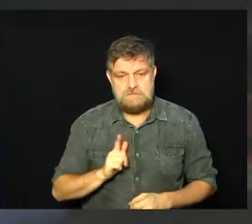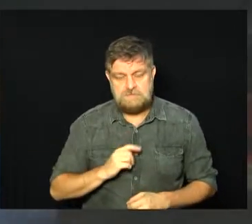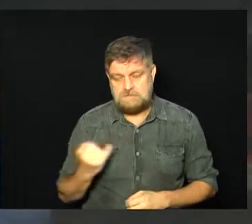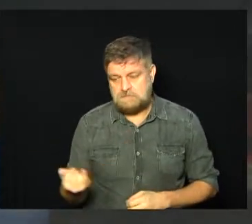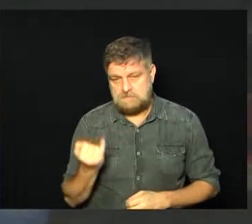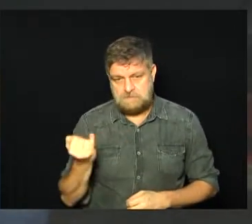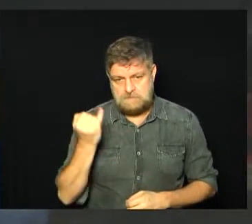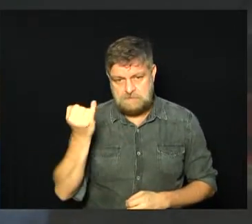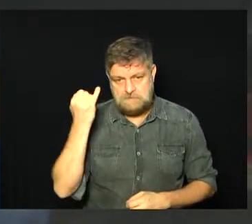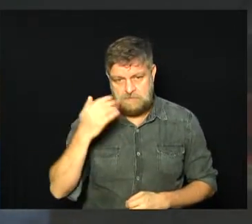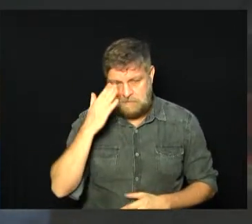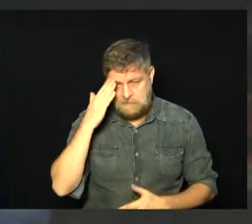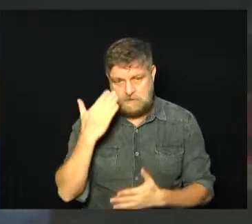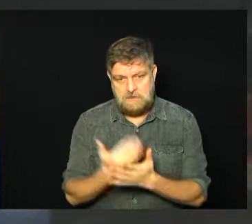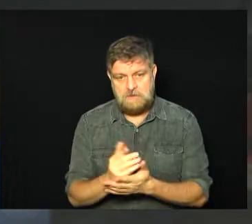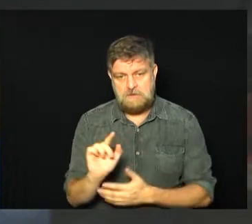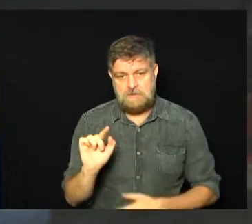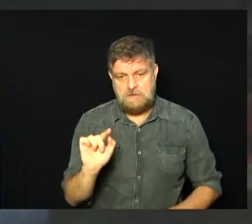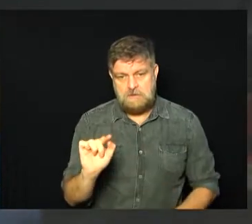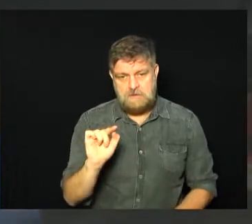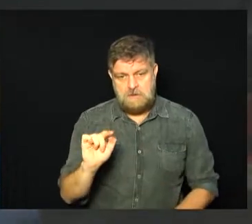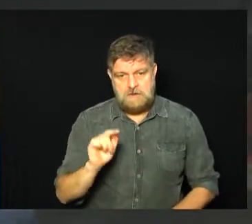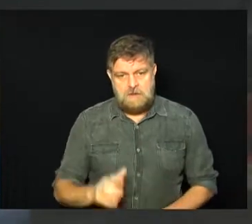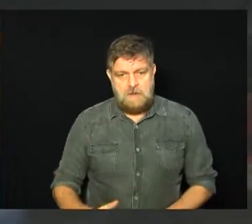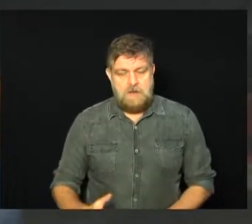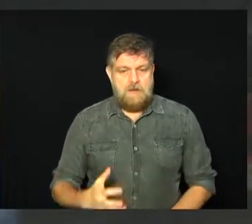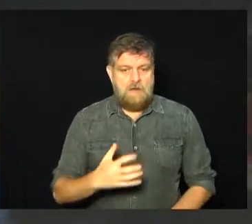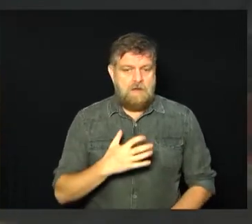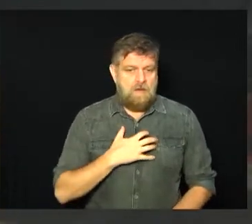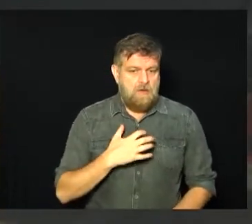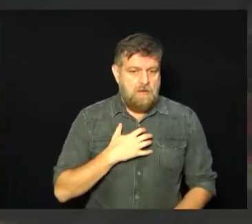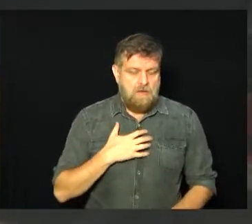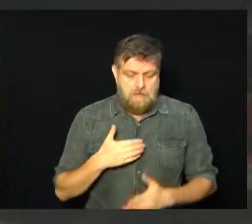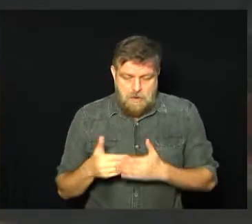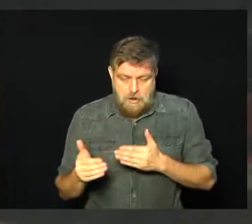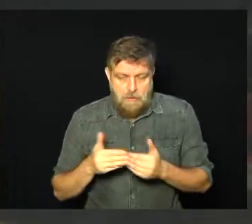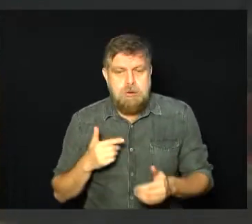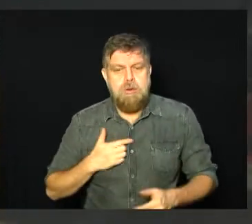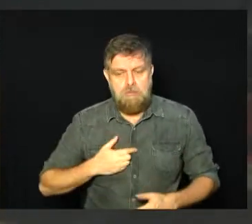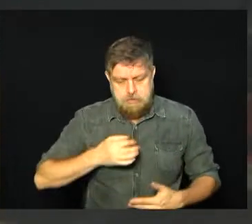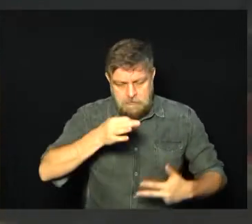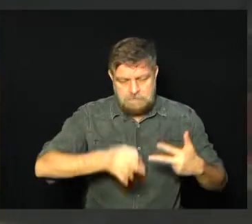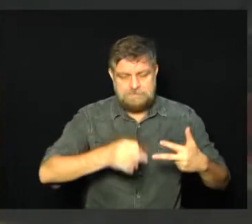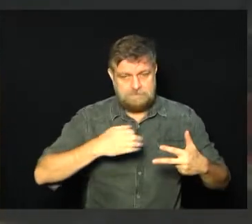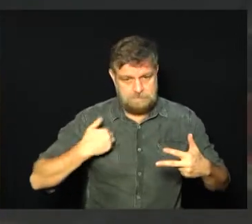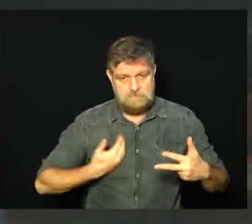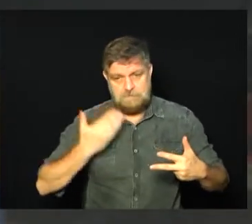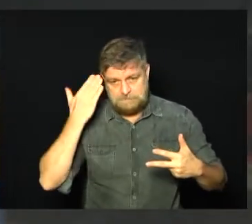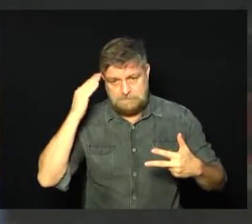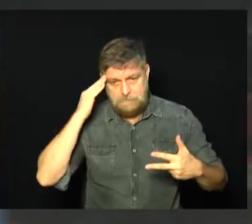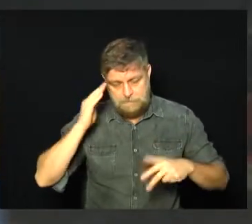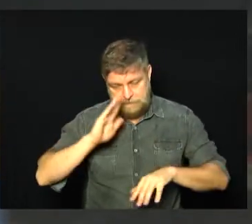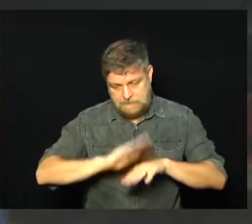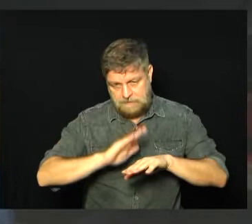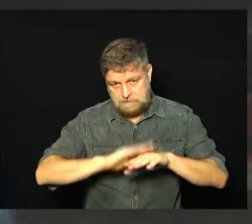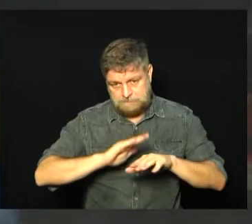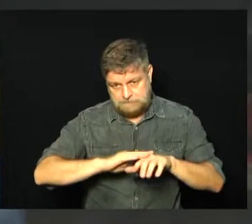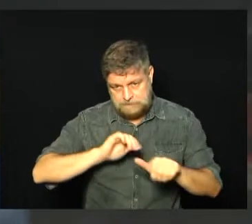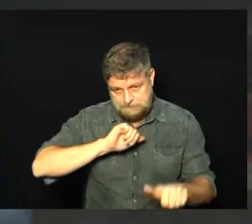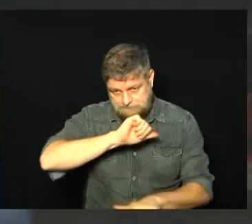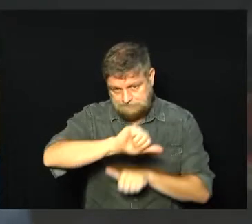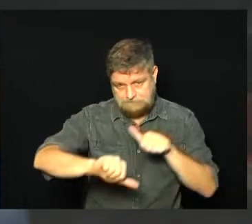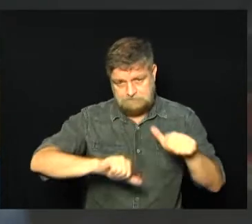importante. Eu acredito que, de alguma maneira, juridicamente, entender como a gente pode fazer isso, transformar num